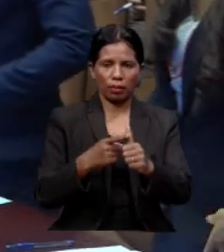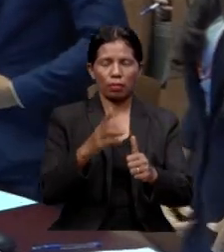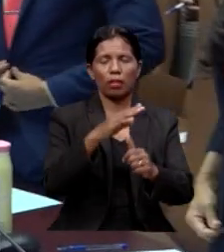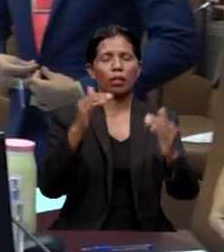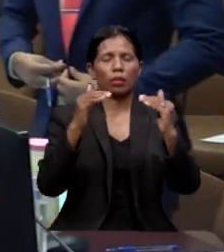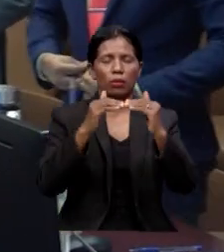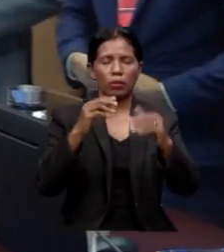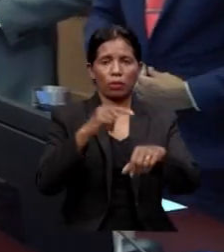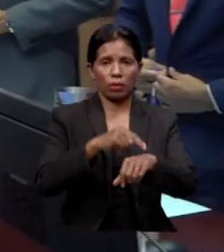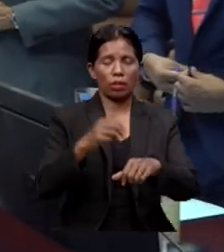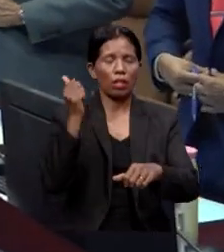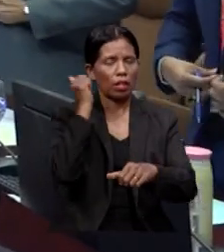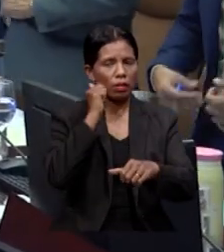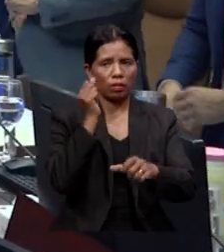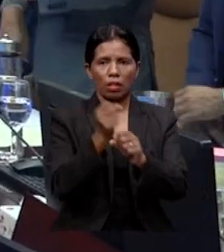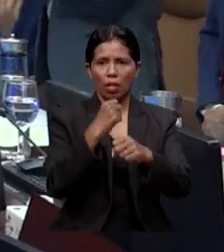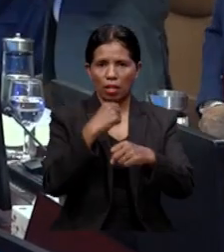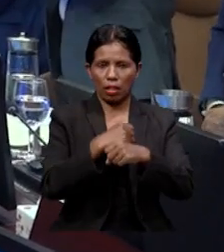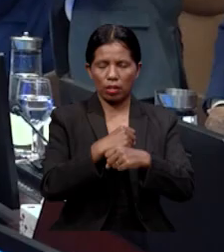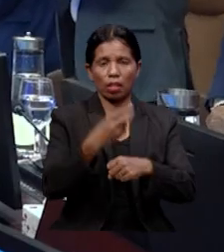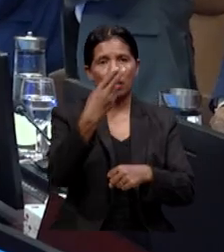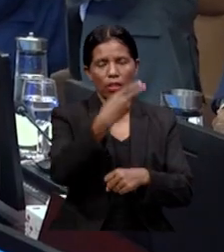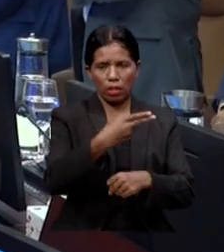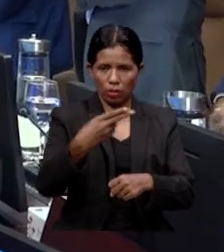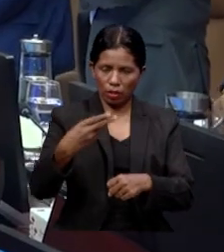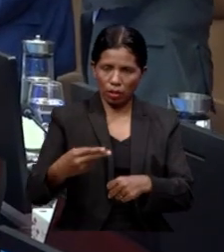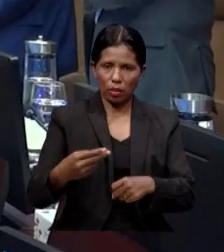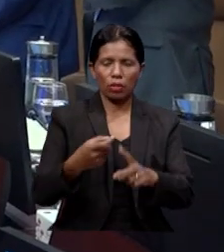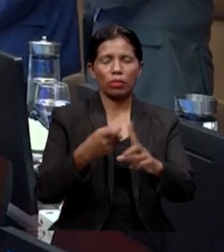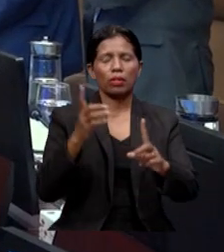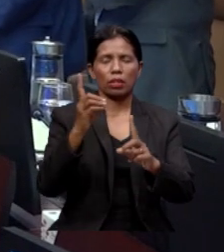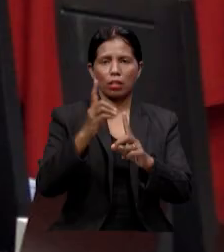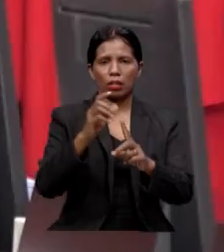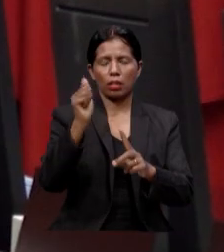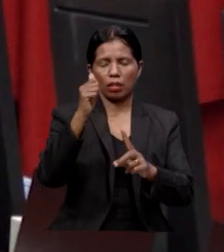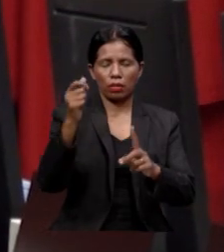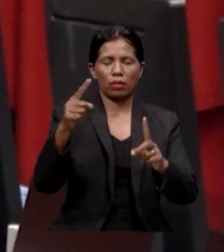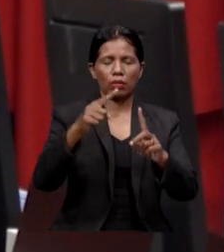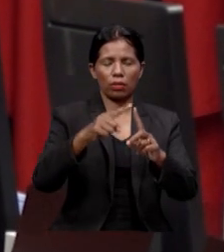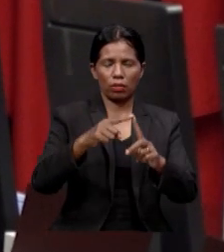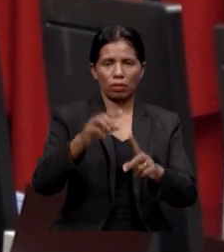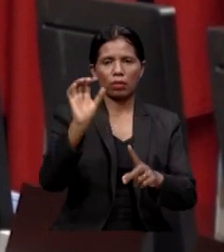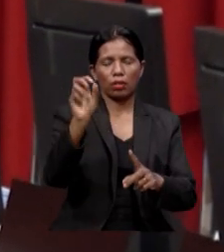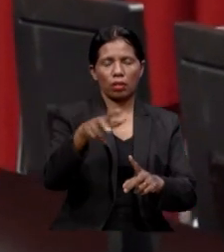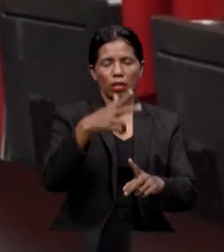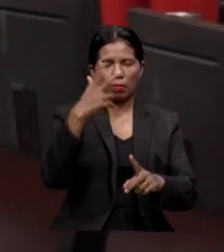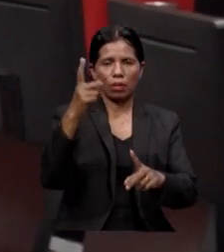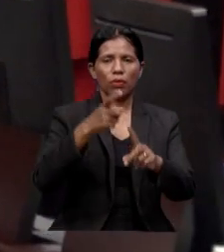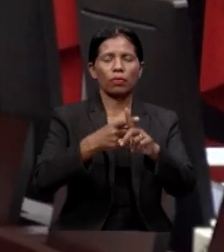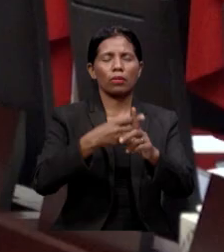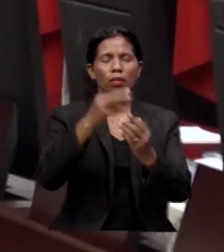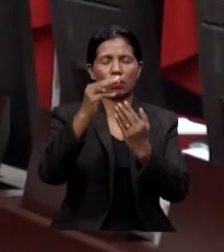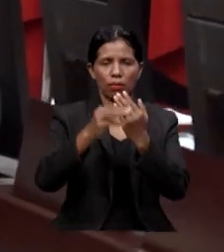conferência ASEAN nebe seha lau iha Indonésia ho si loron sanolu to loron sanolu resintolu fulang maio